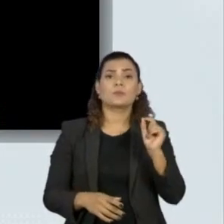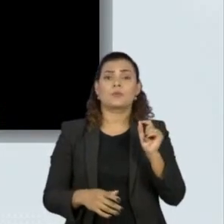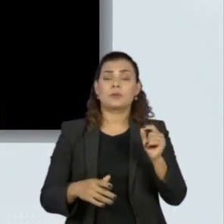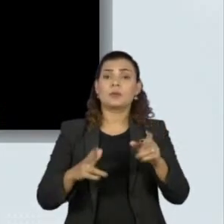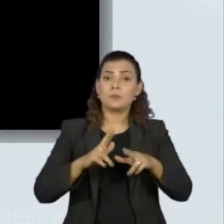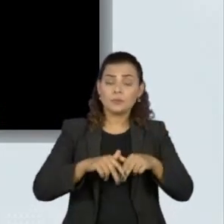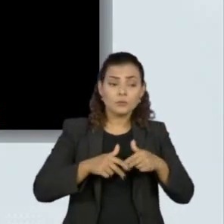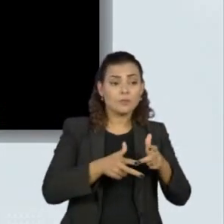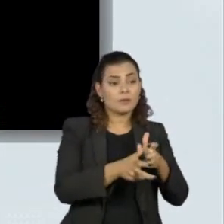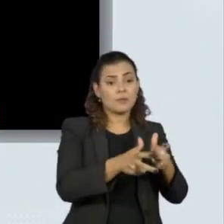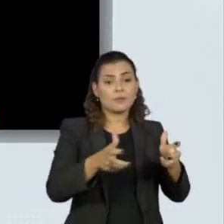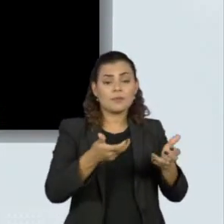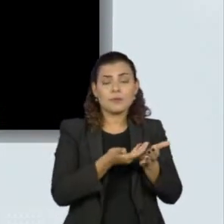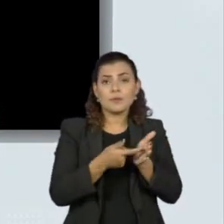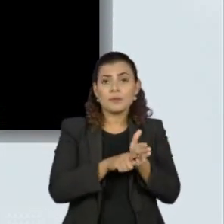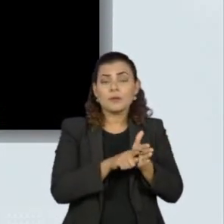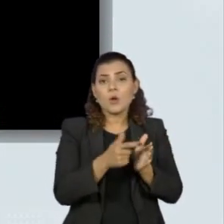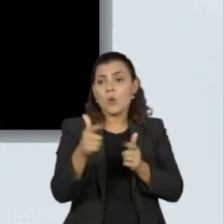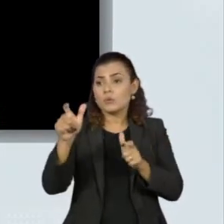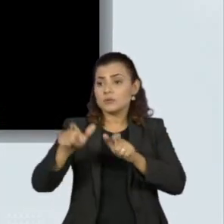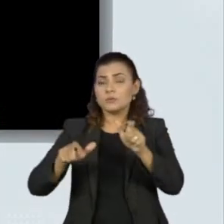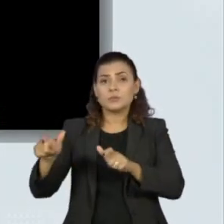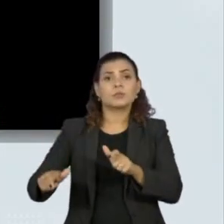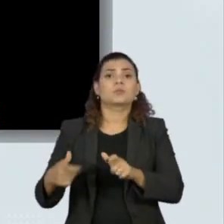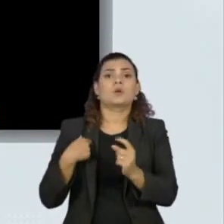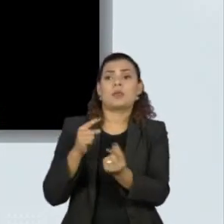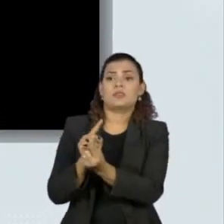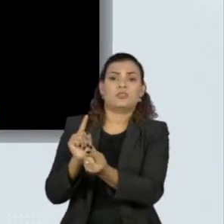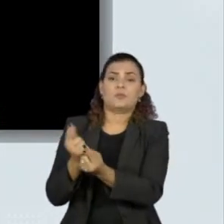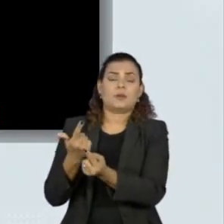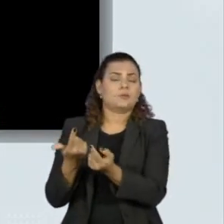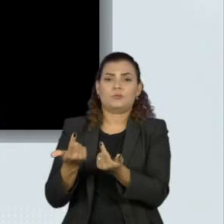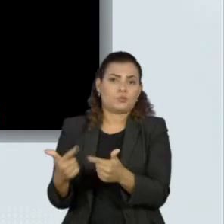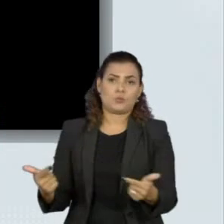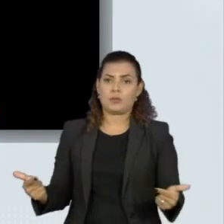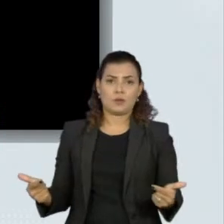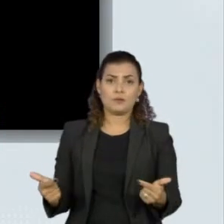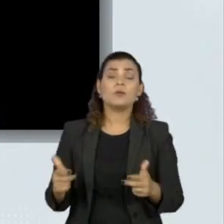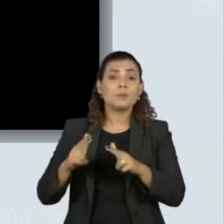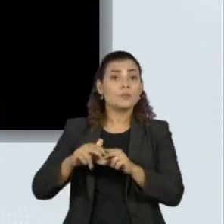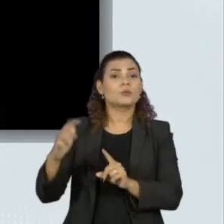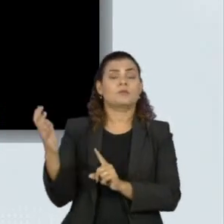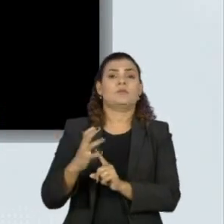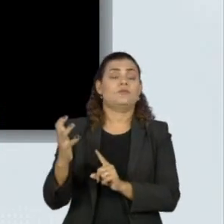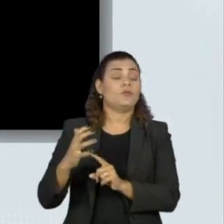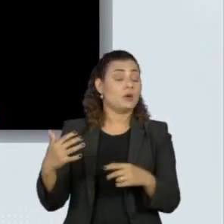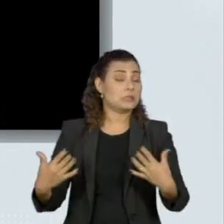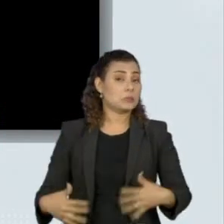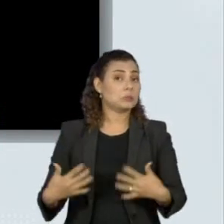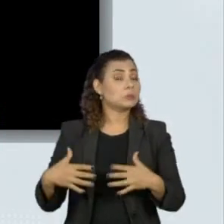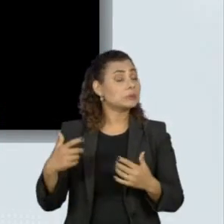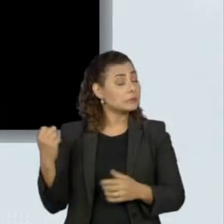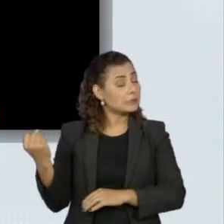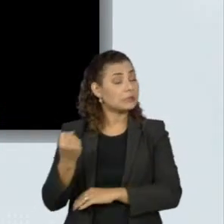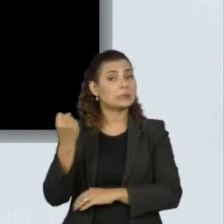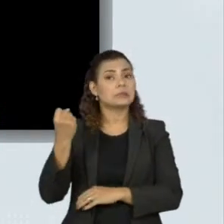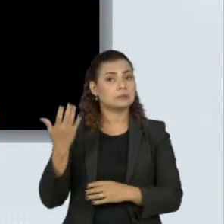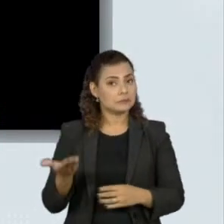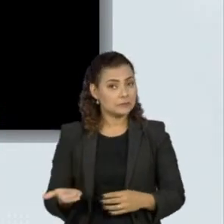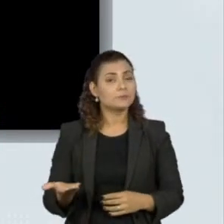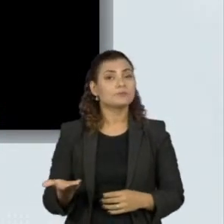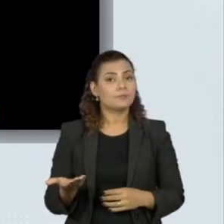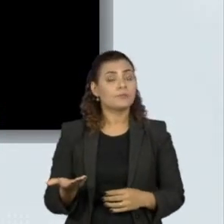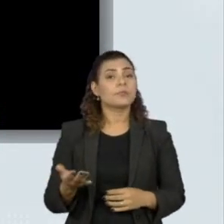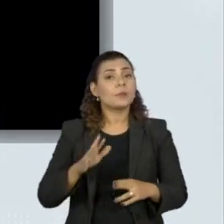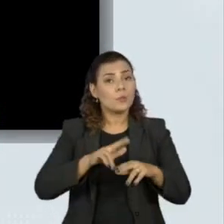pela Covid-19, muitas outras pessoas deixaram de ser atendidas. Então, tem um impacto extremamente grande, não só